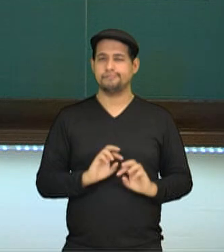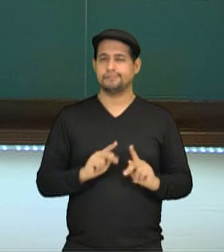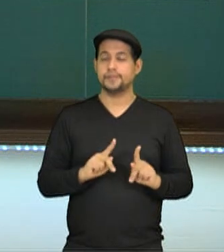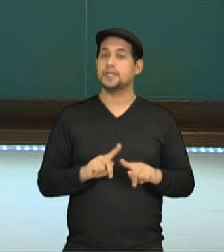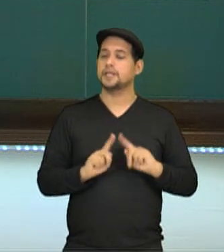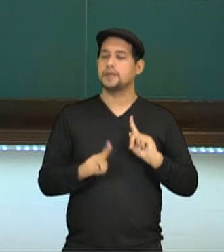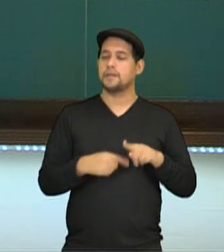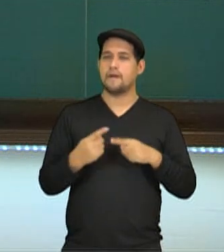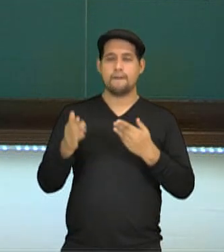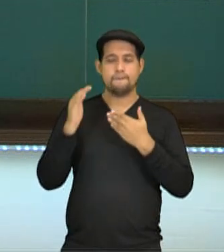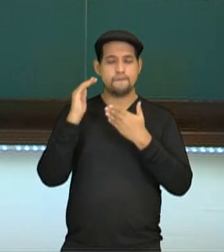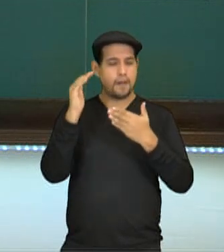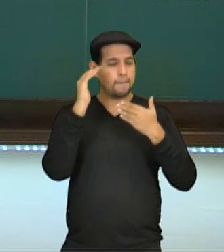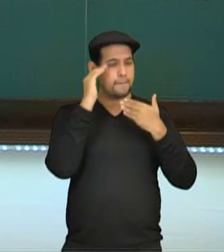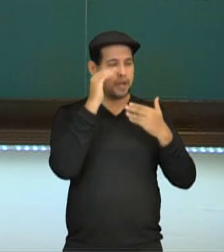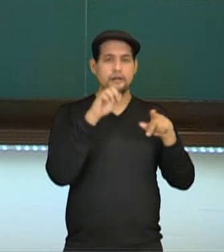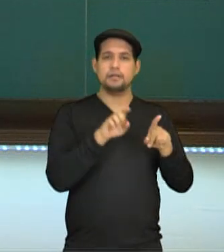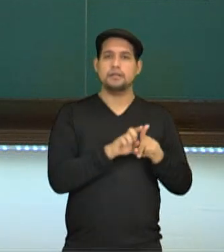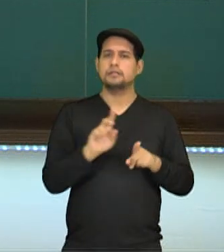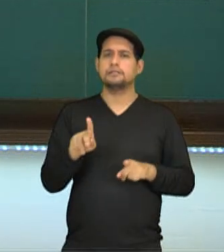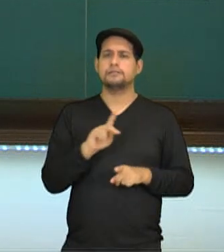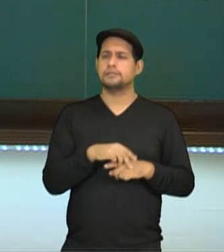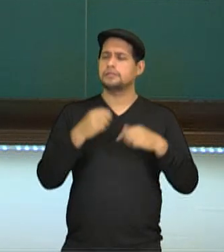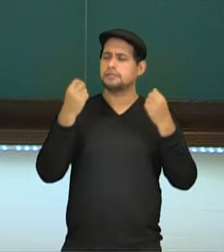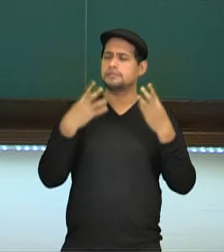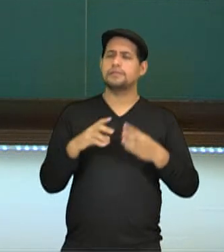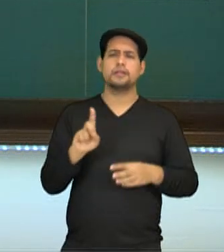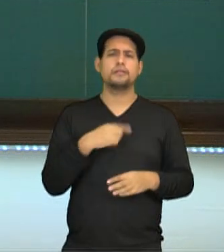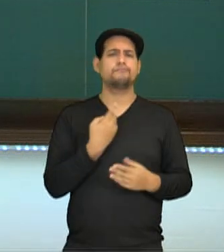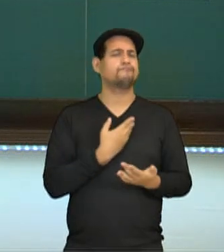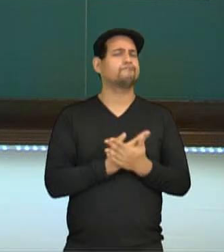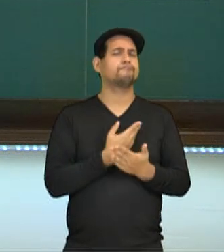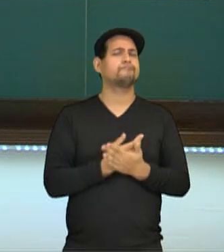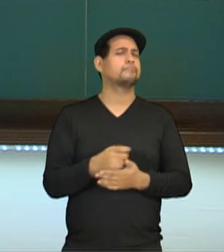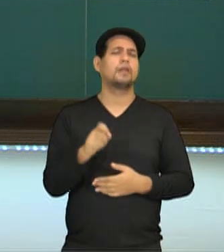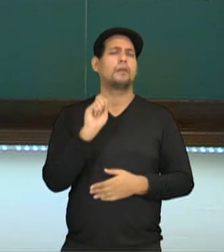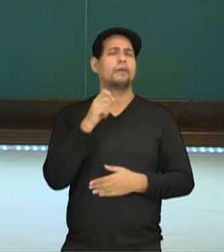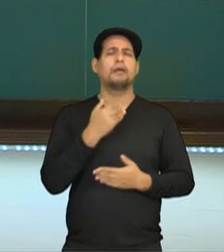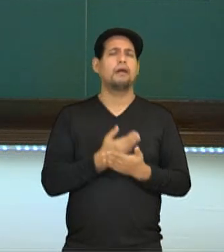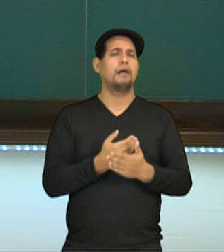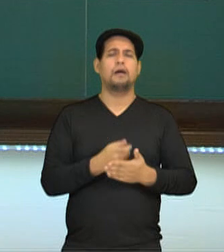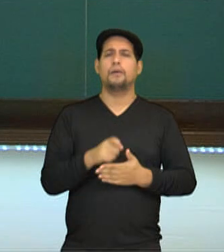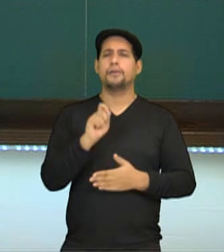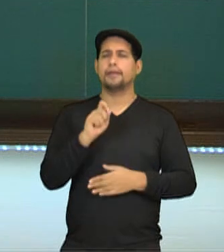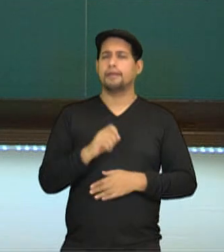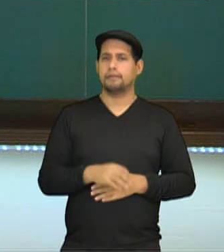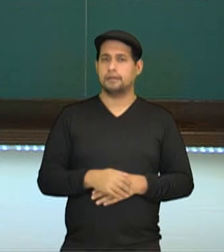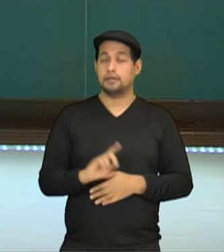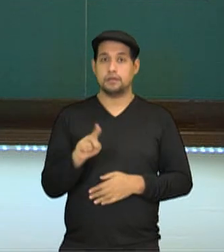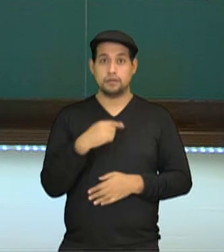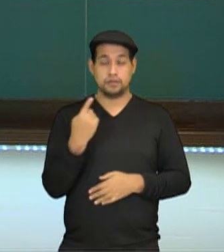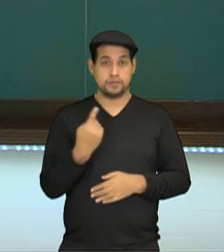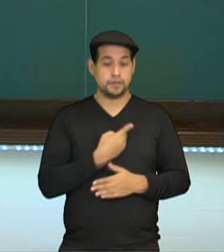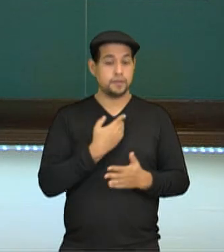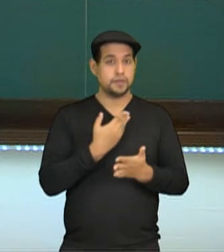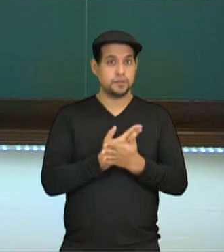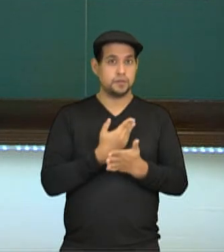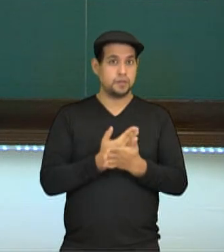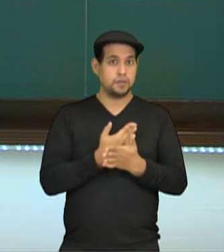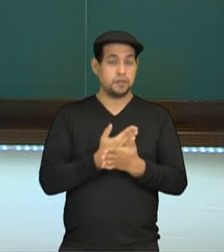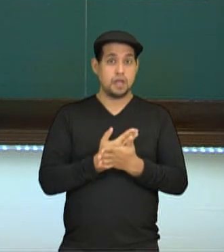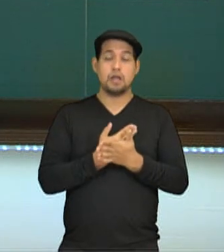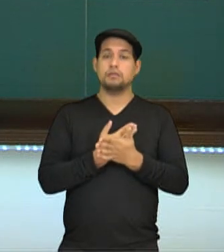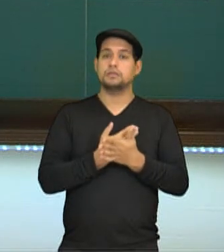desses agradecimentos aí, professor, diga o que nós vamos estudar nesta aula então, professor. Nós vamos